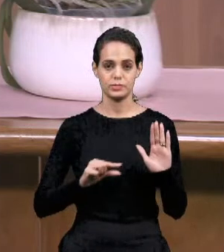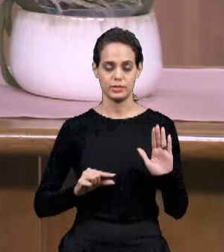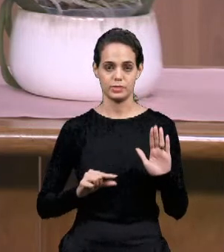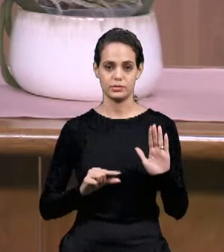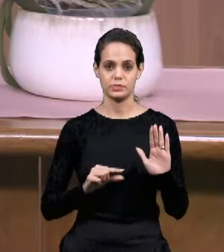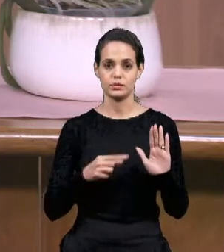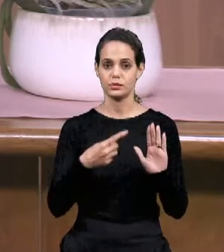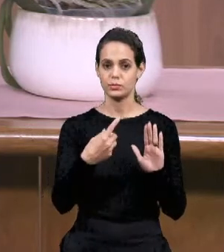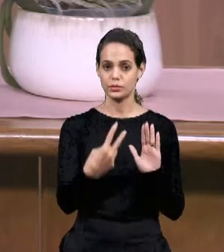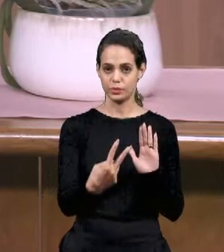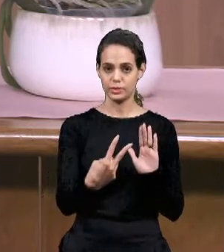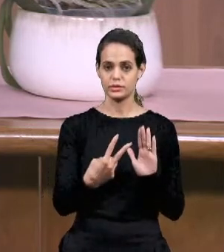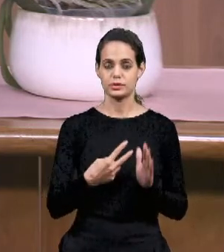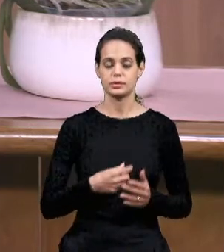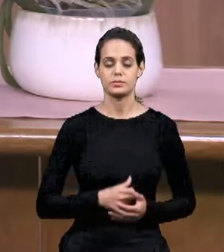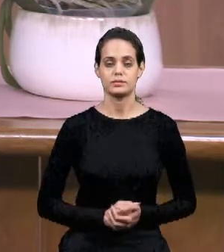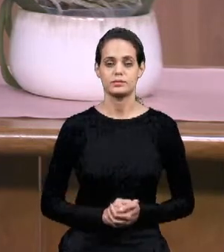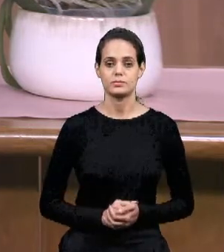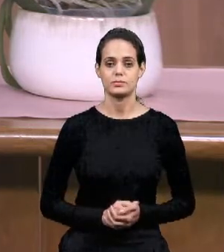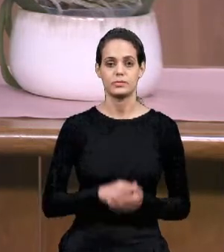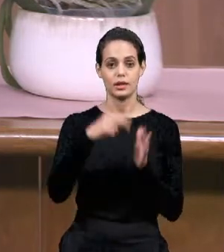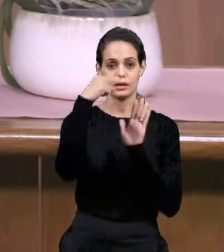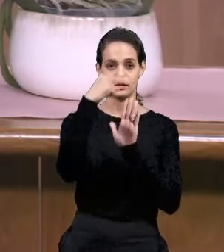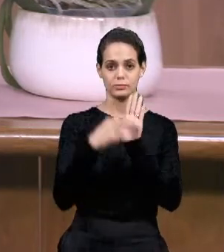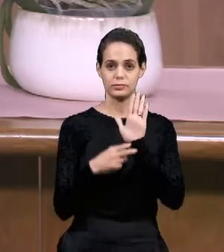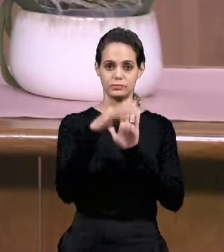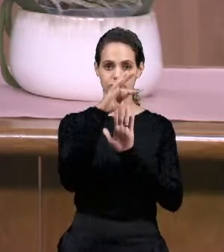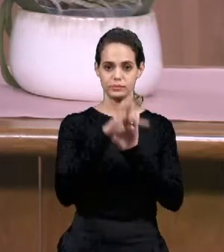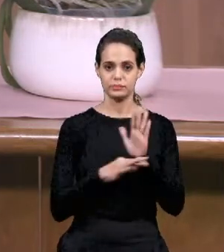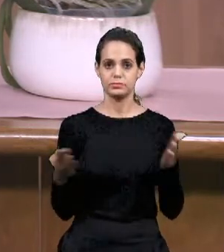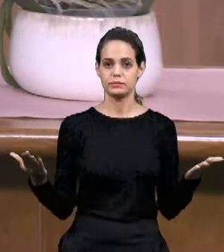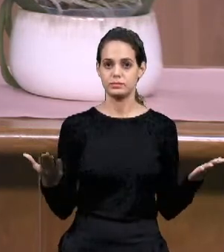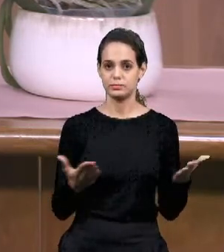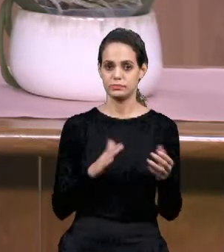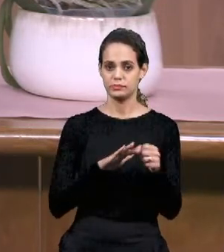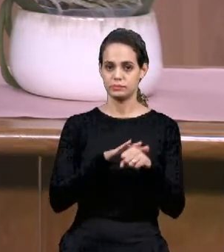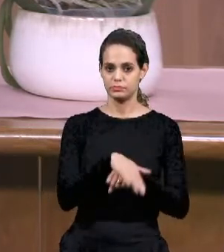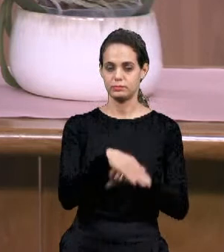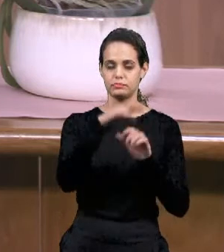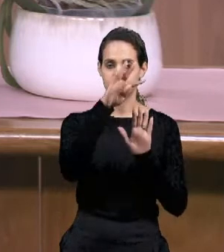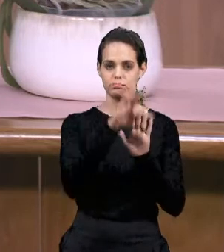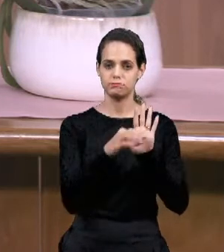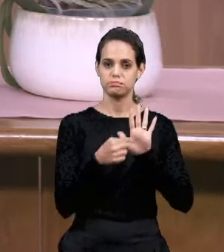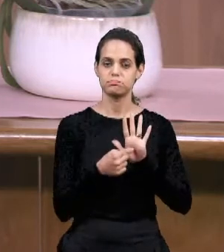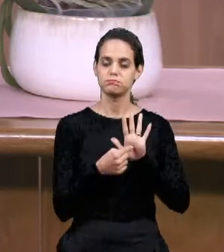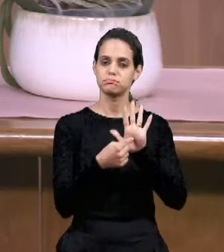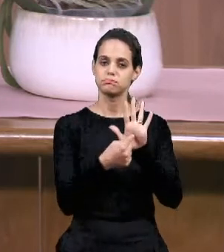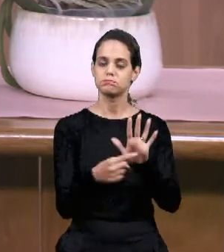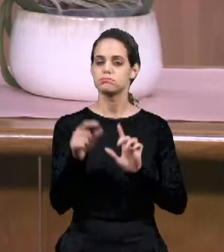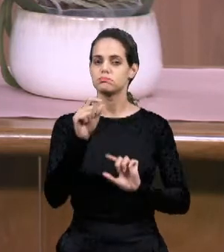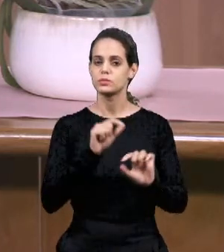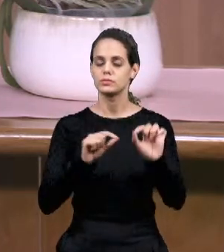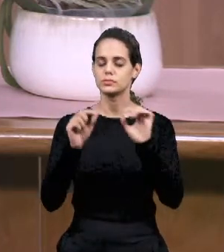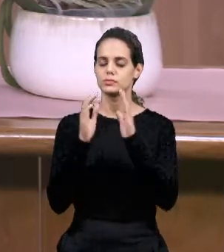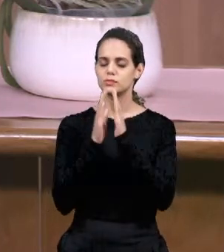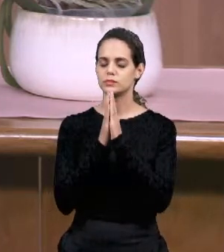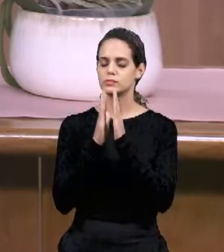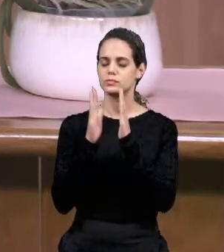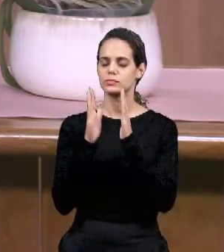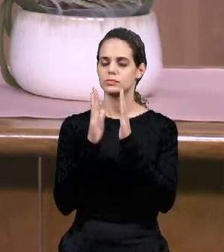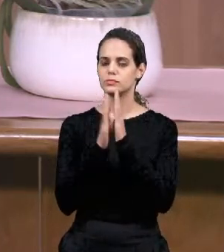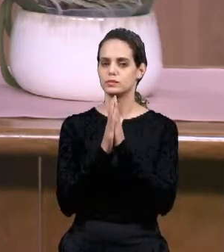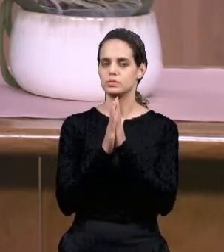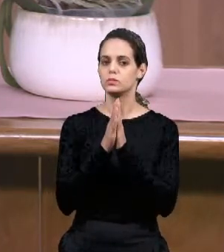esse o texto que será lido hoje à noite. E é o texto que fala de uma oração, da oração